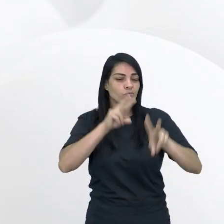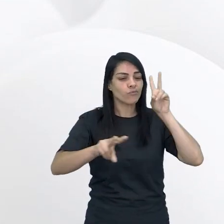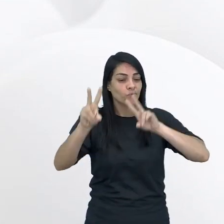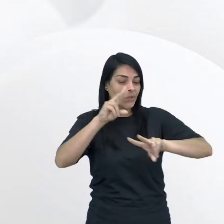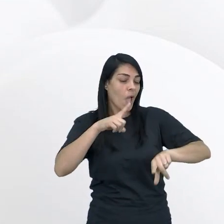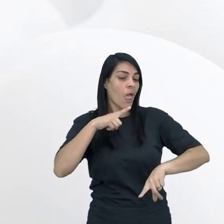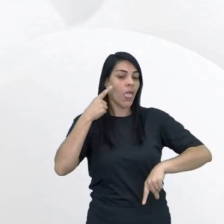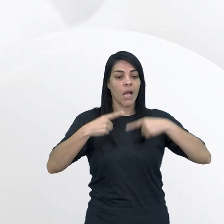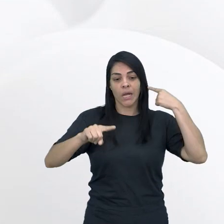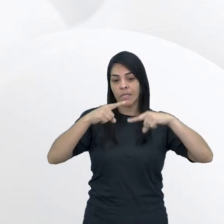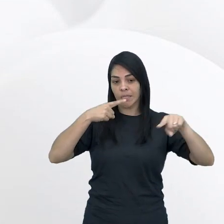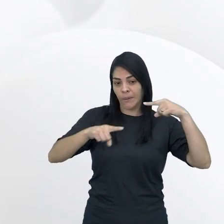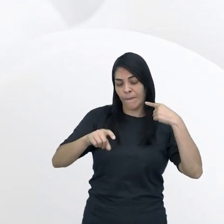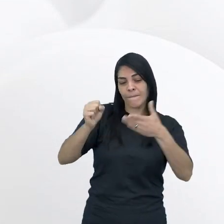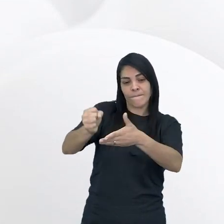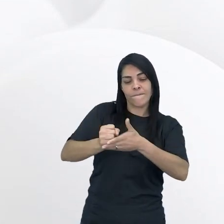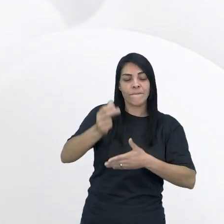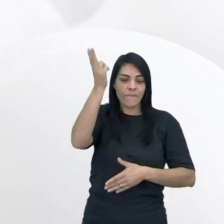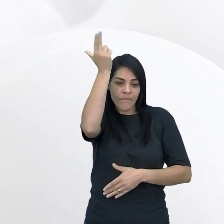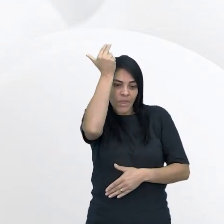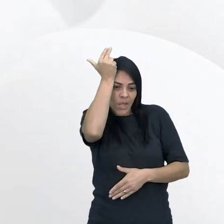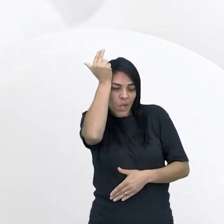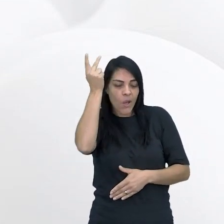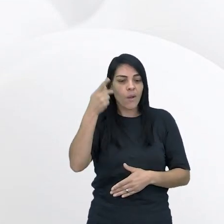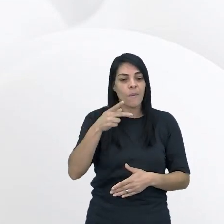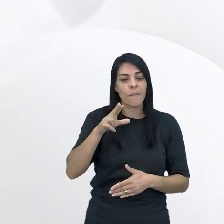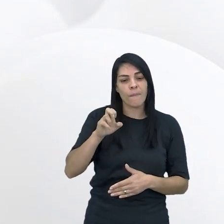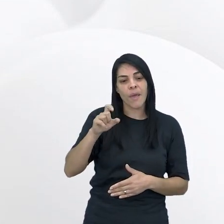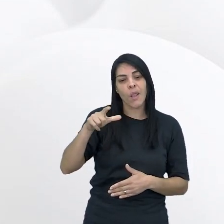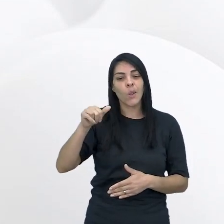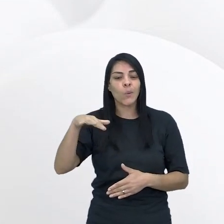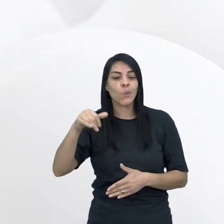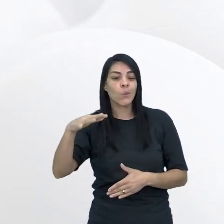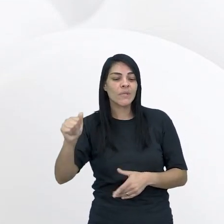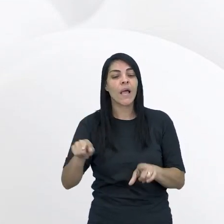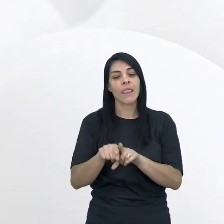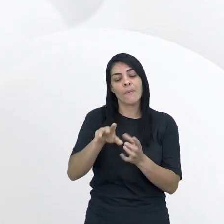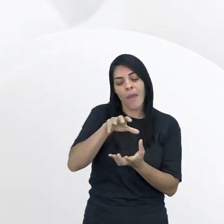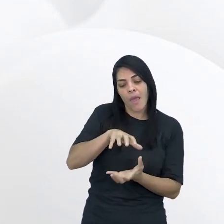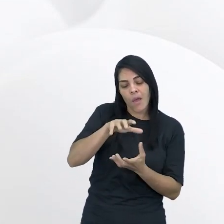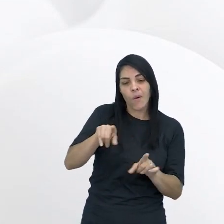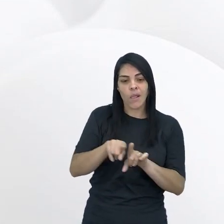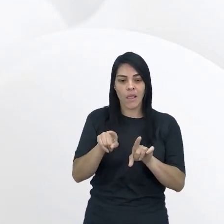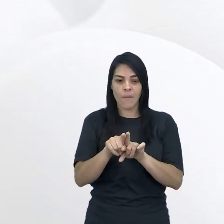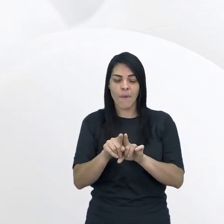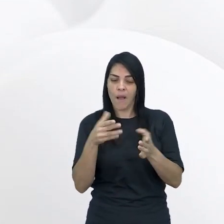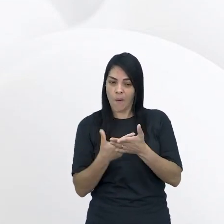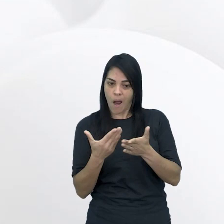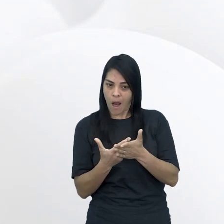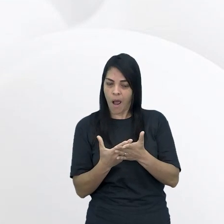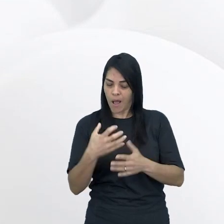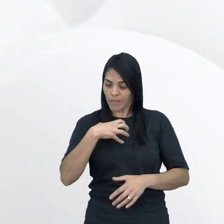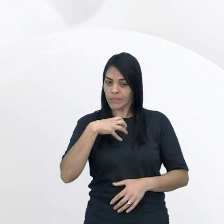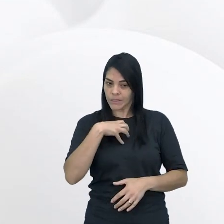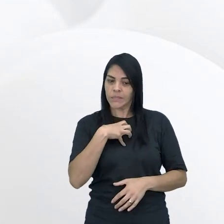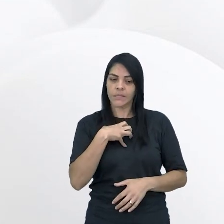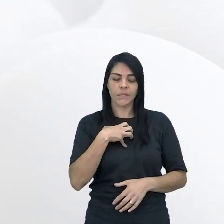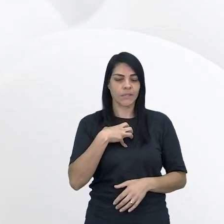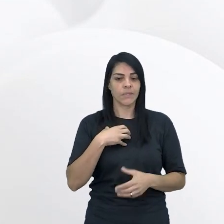pode trazer um coelho de pelúcia, pode trazer o ovinho, e também para que os alunos peguem, sintam, né, para